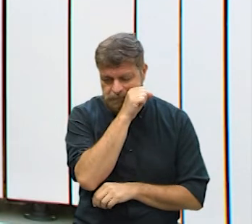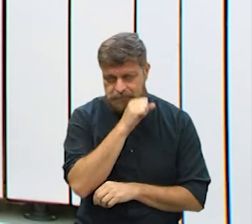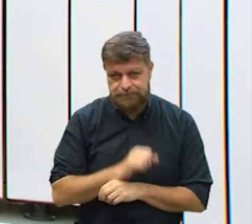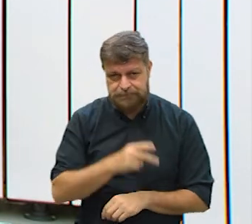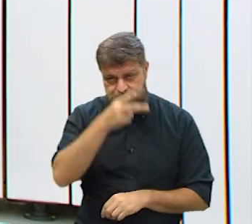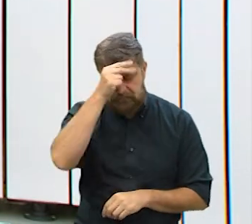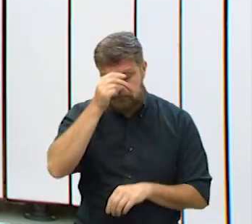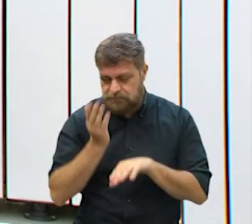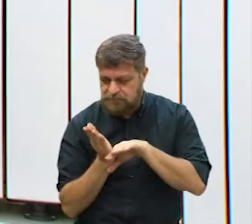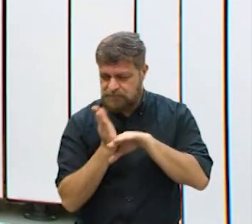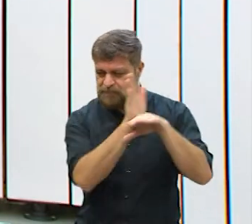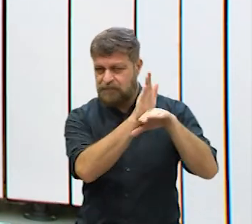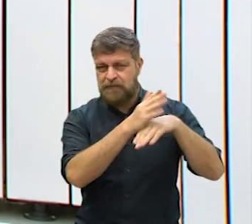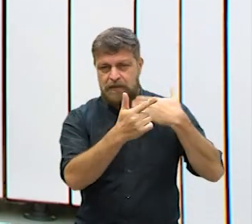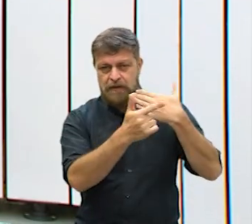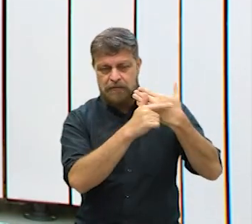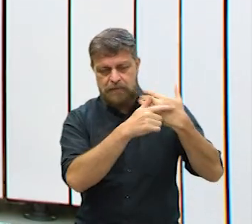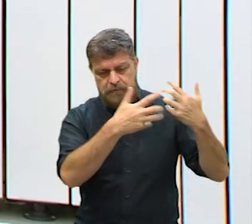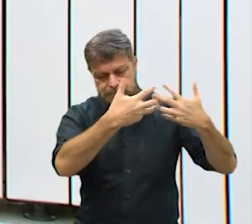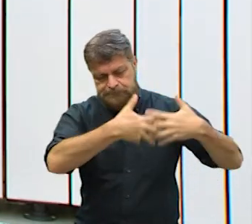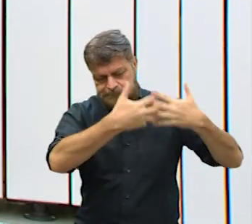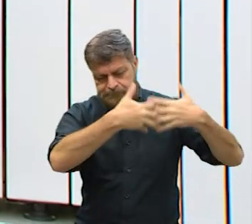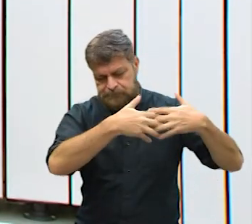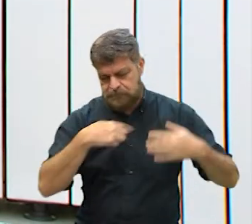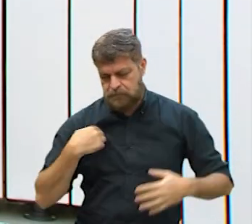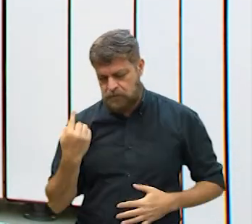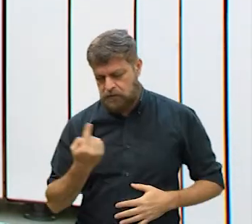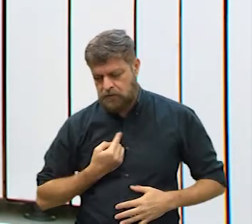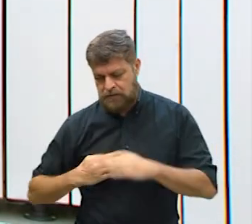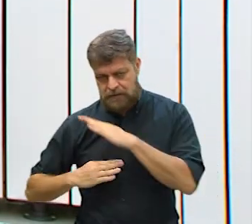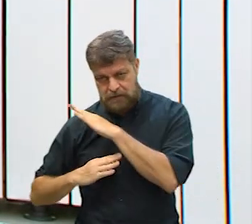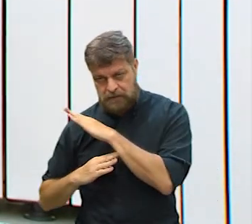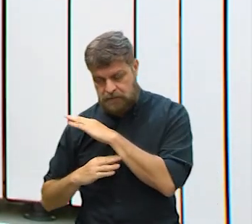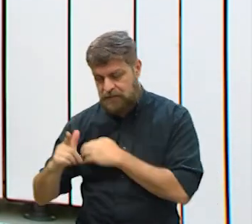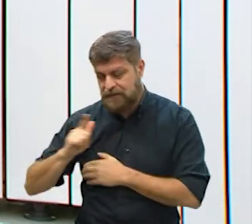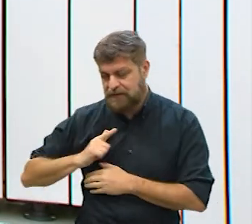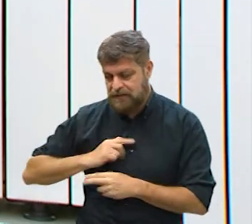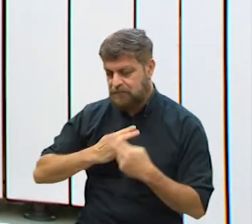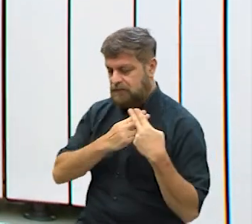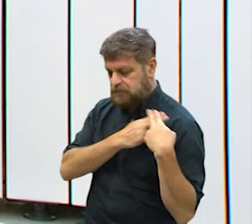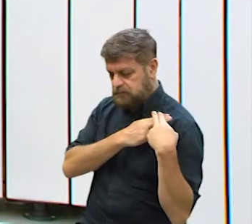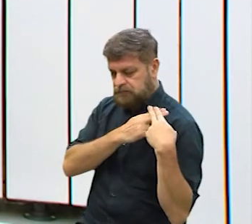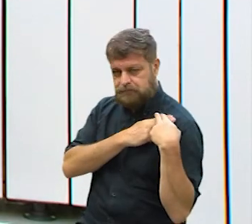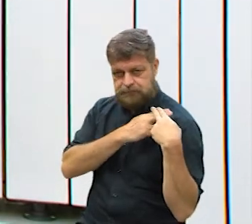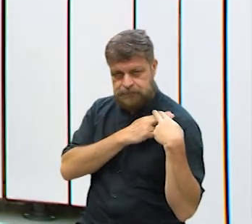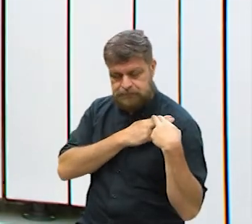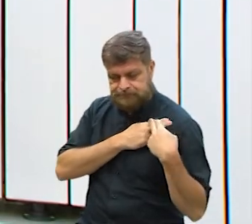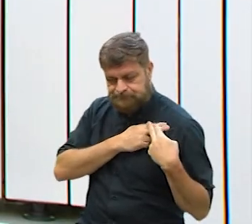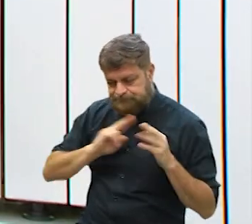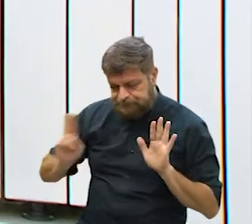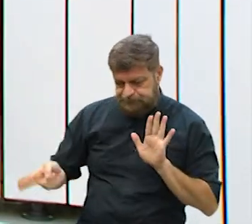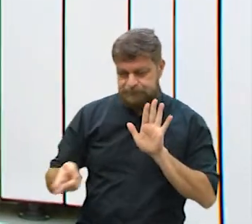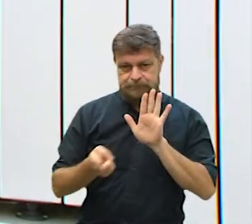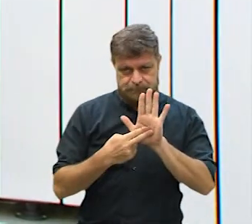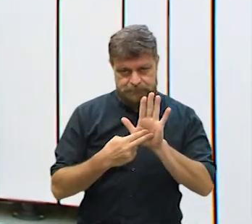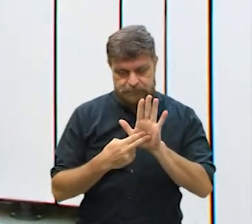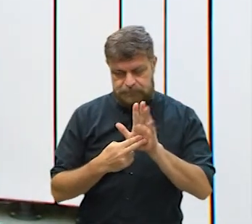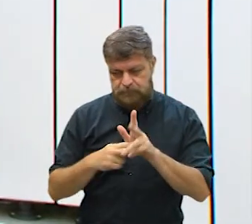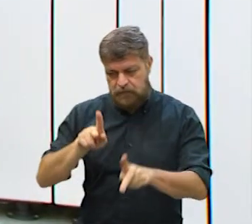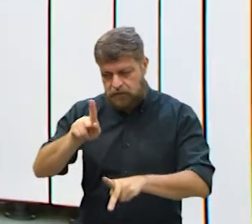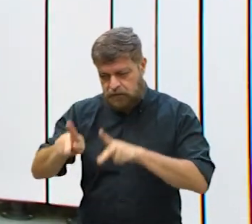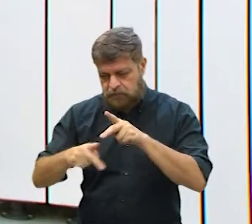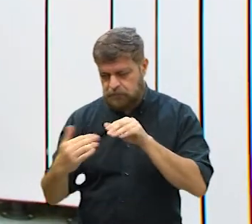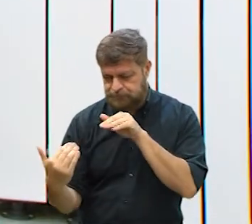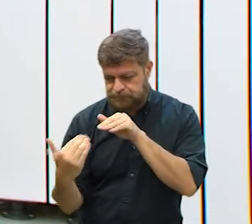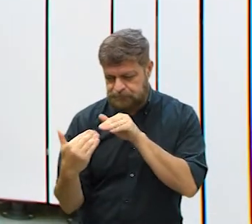o executivo a cumprir o seu papel. Eu acho que o legislativo tem essa missão, tem esse compromisso com o cidadão, né? São